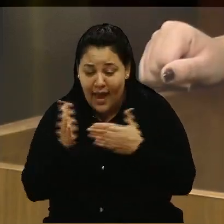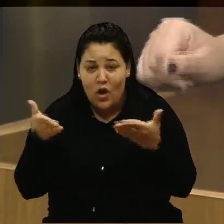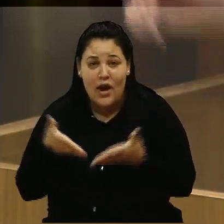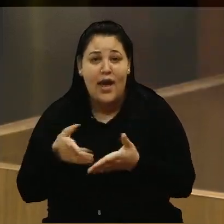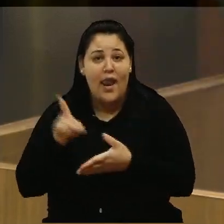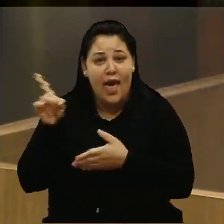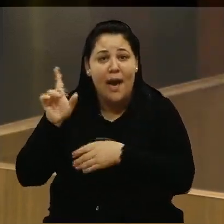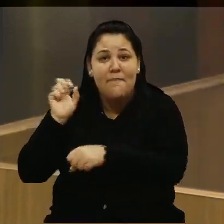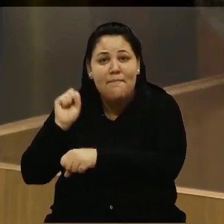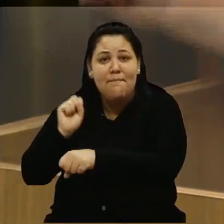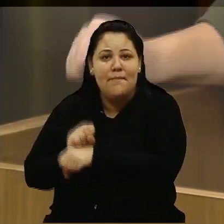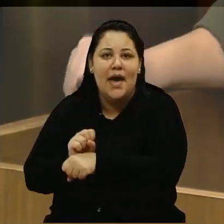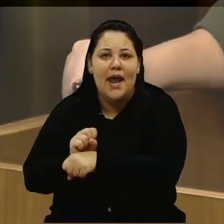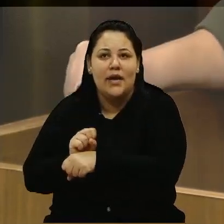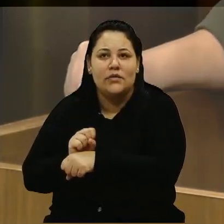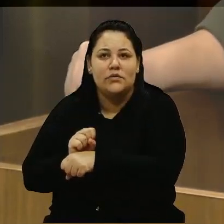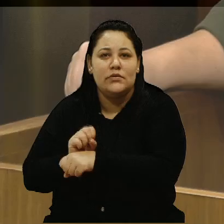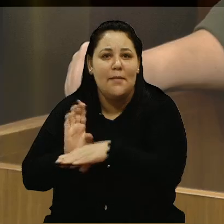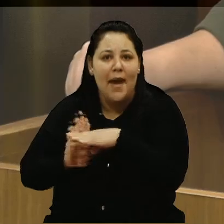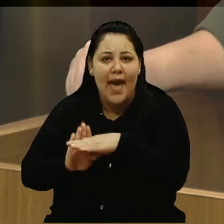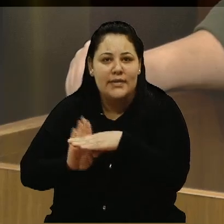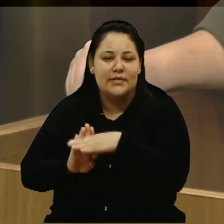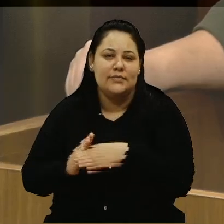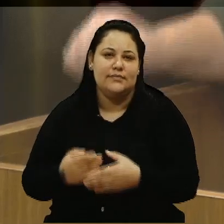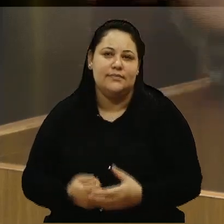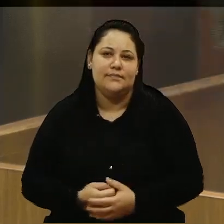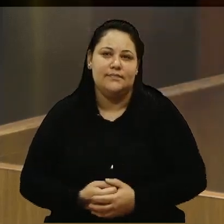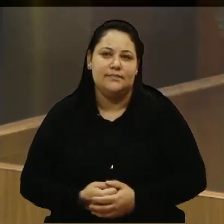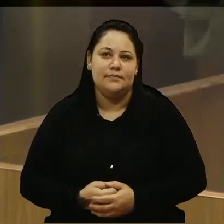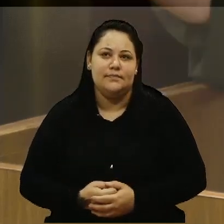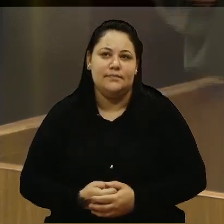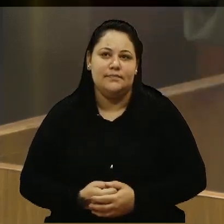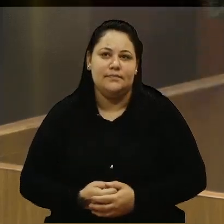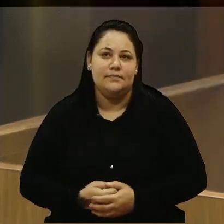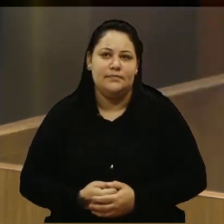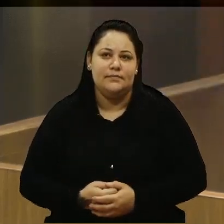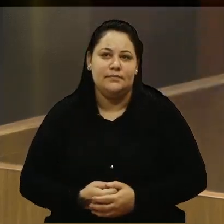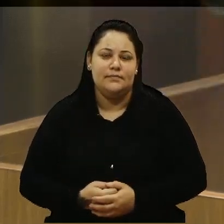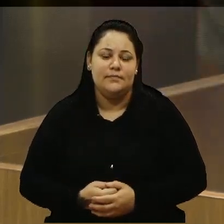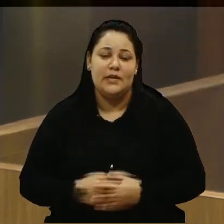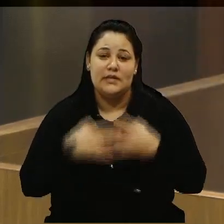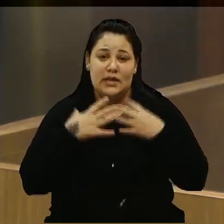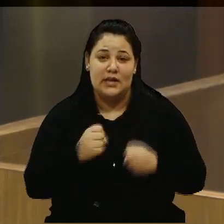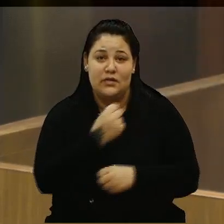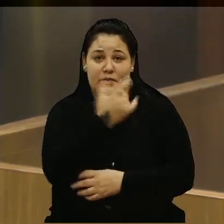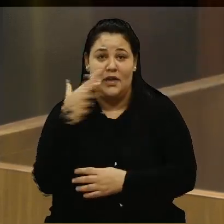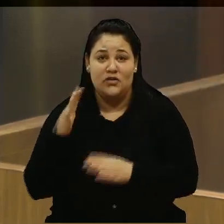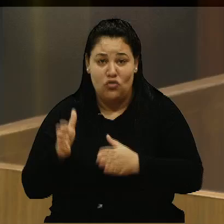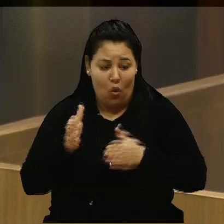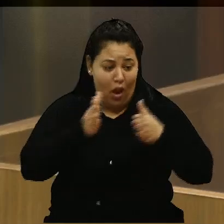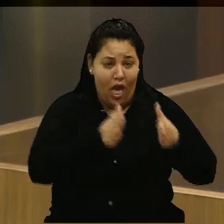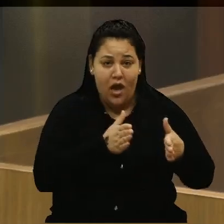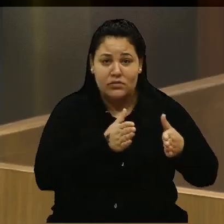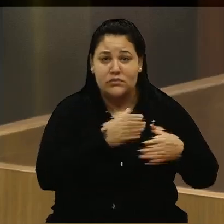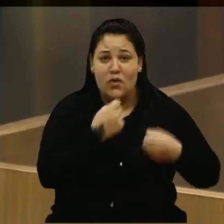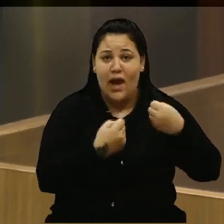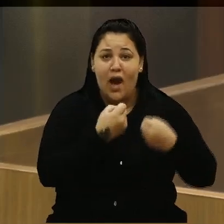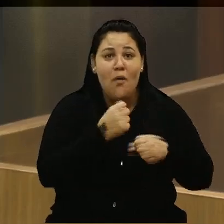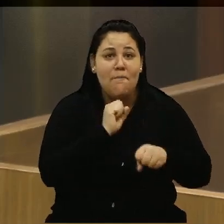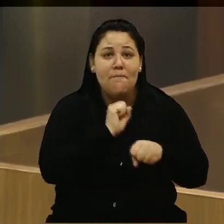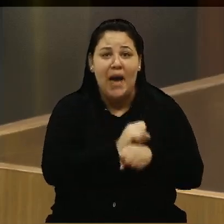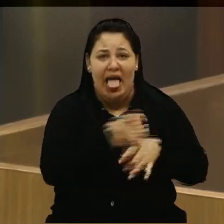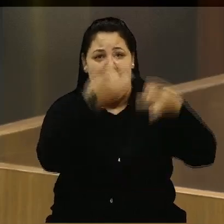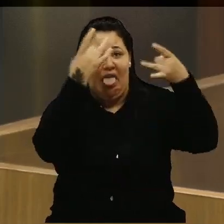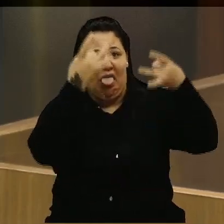lá na garagem da Maesa. Da Secretaria do Meio Ambiente, lá do ladinho da Maesa, estava lá o castramóvel, jogado